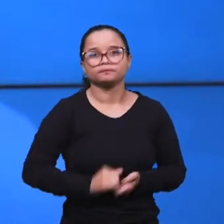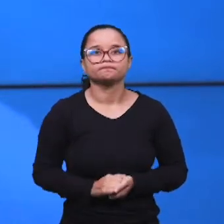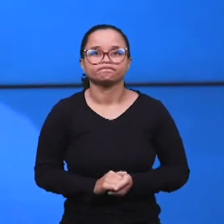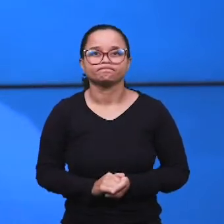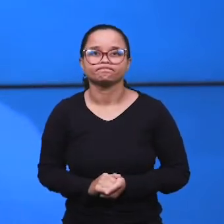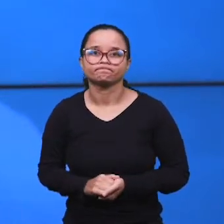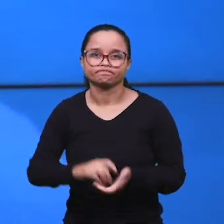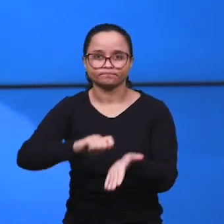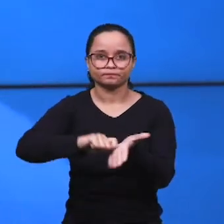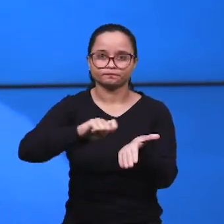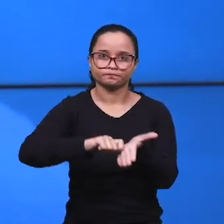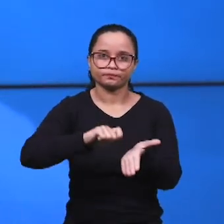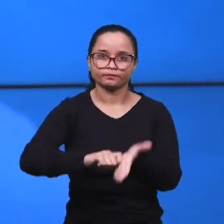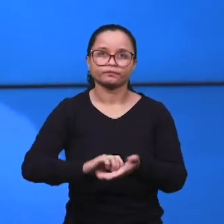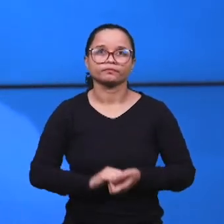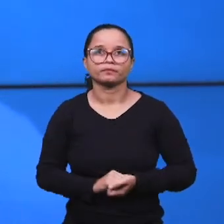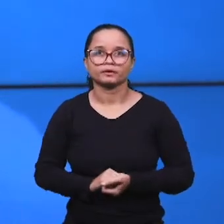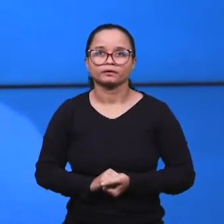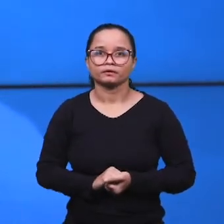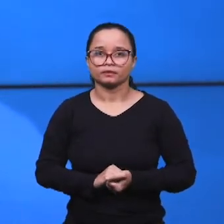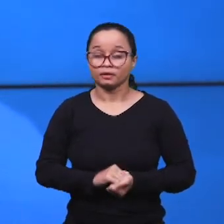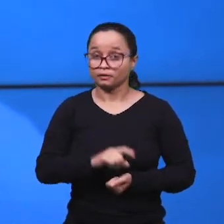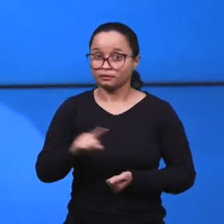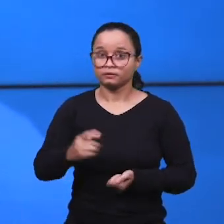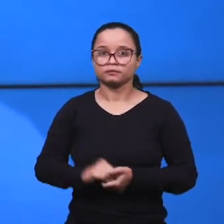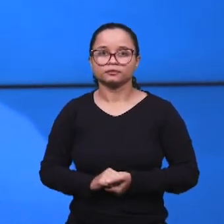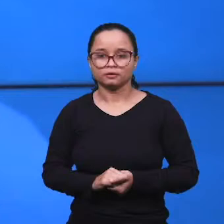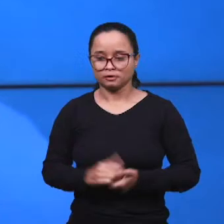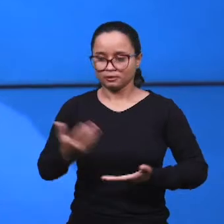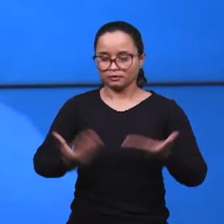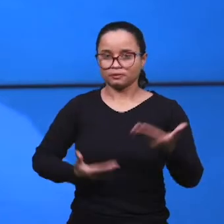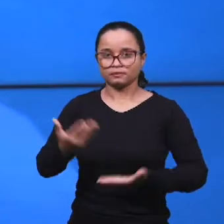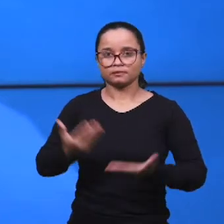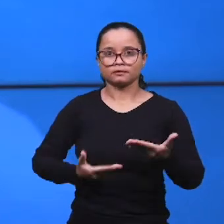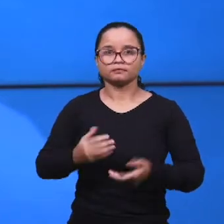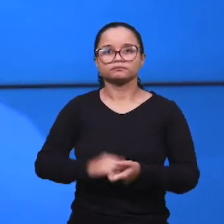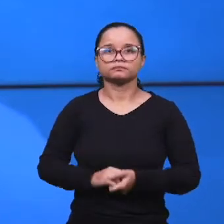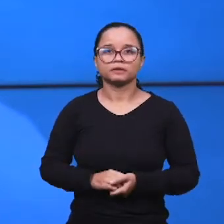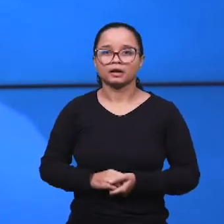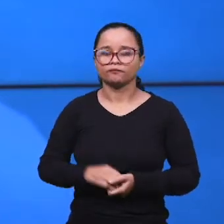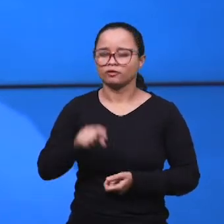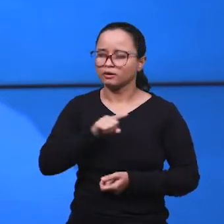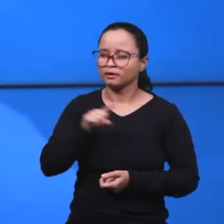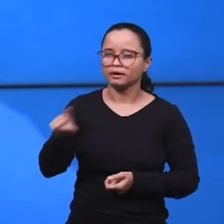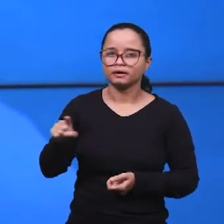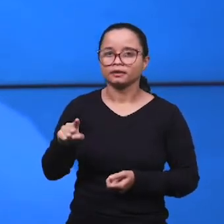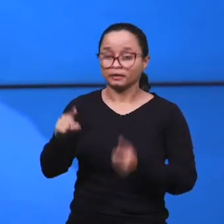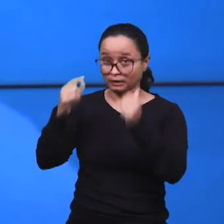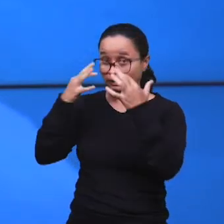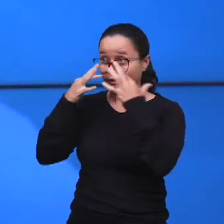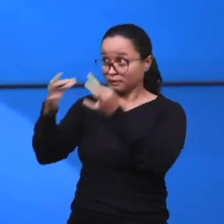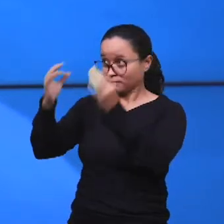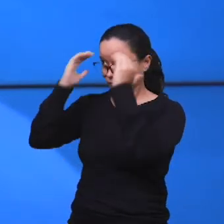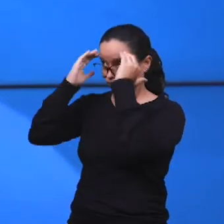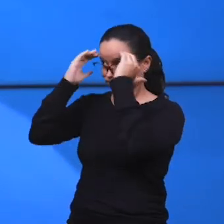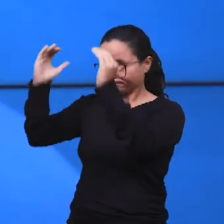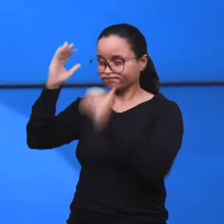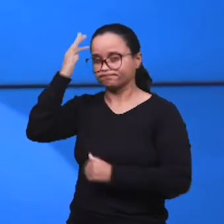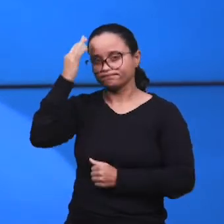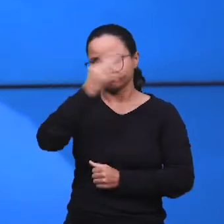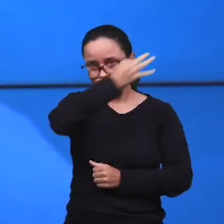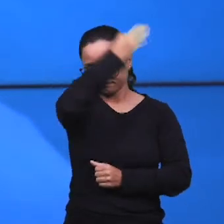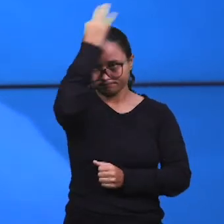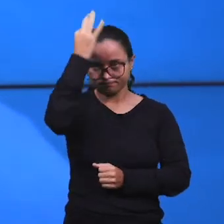desses escritos, e uma igreja que ouve a voz do Espírito Santo, porque quem tem ouvidos para ouvir, como você muito